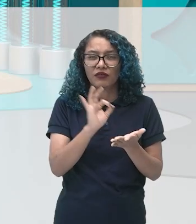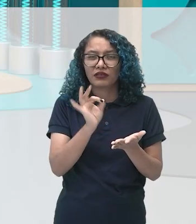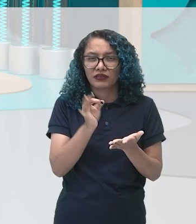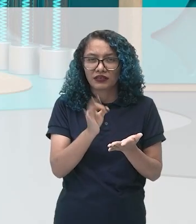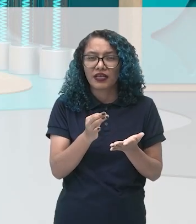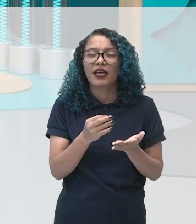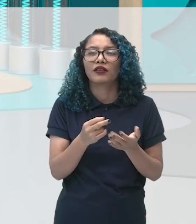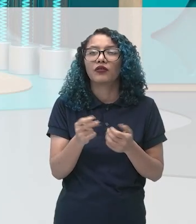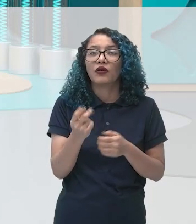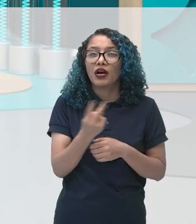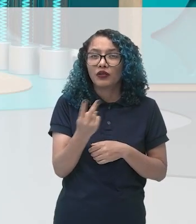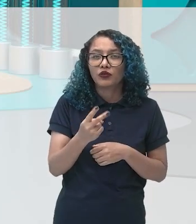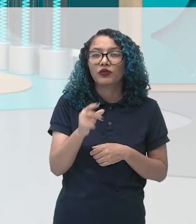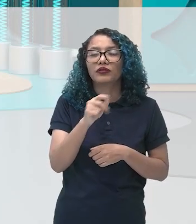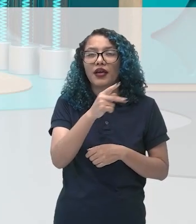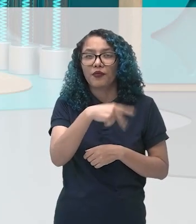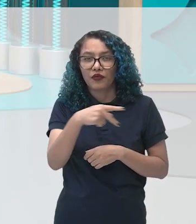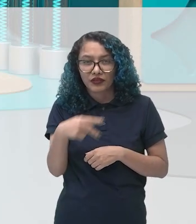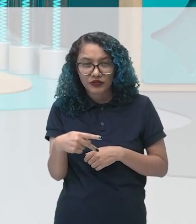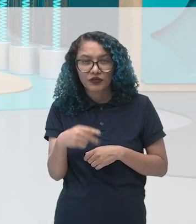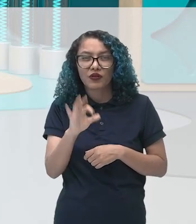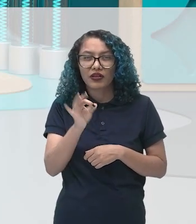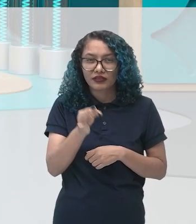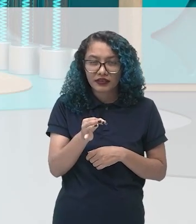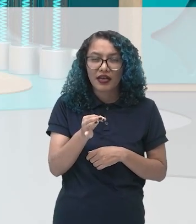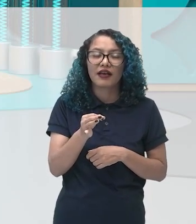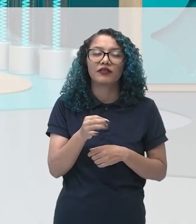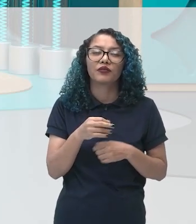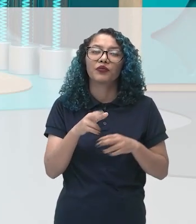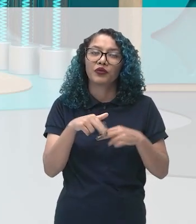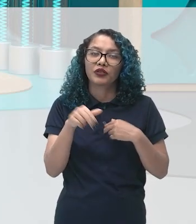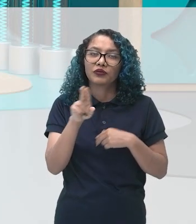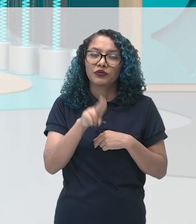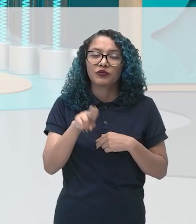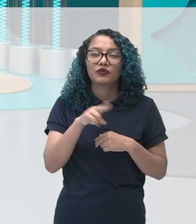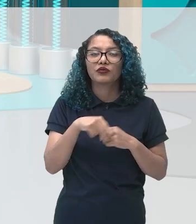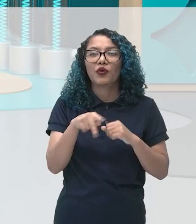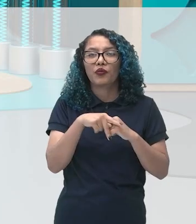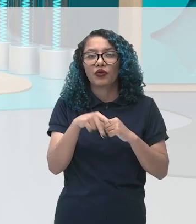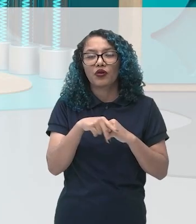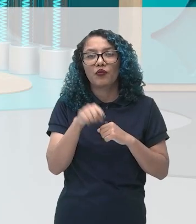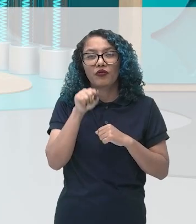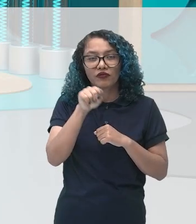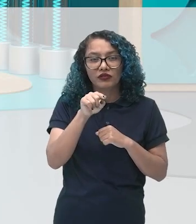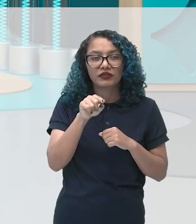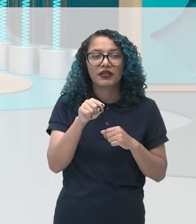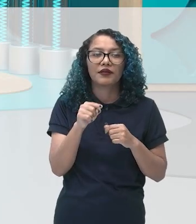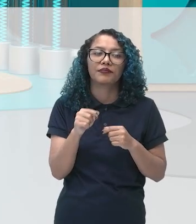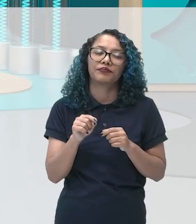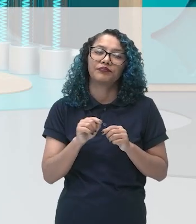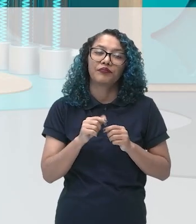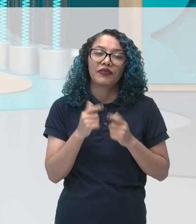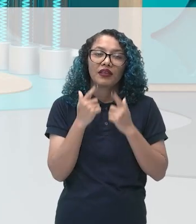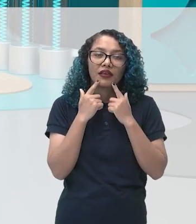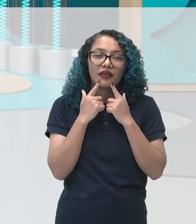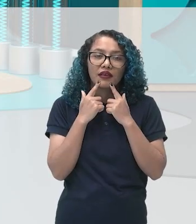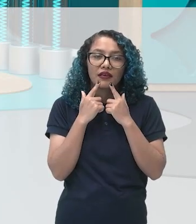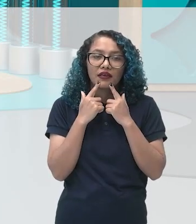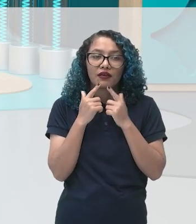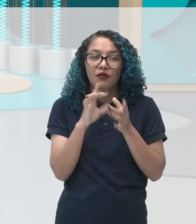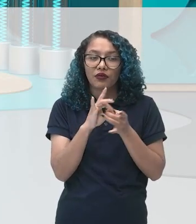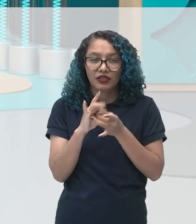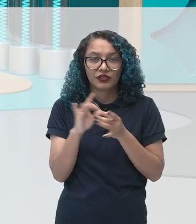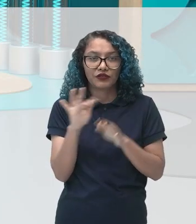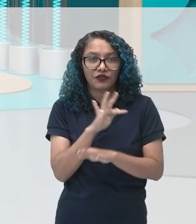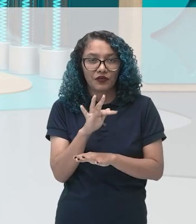a entrevistada e a entrevistadora. Então, utilizou-se o você como pronome de tratamento e o nosso contexto é o